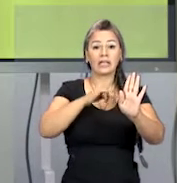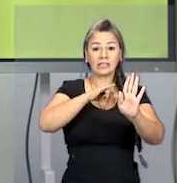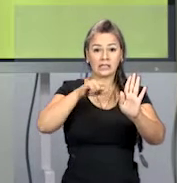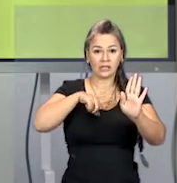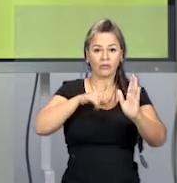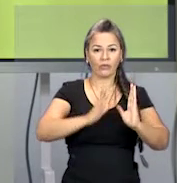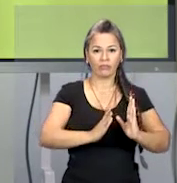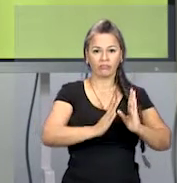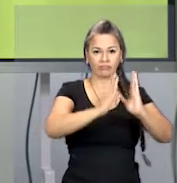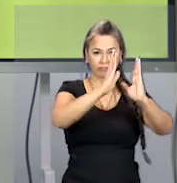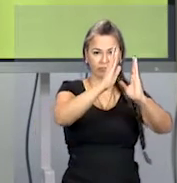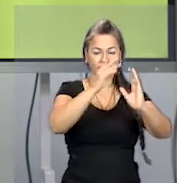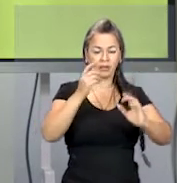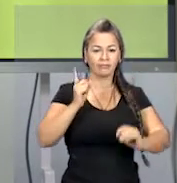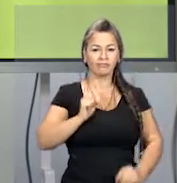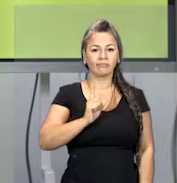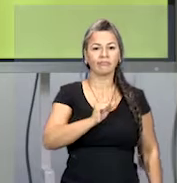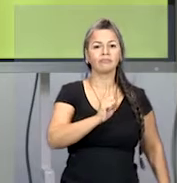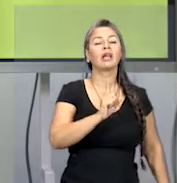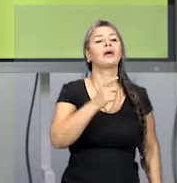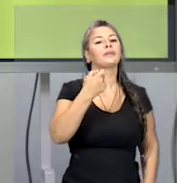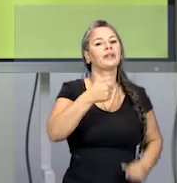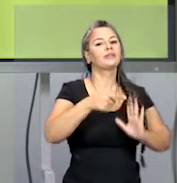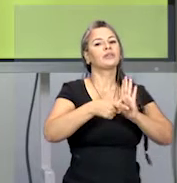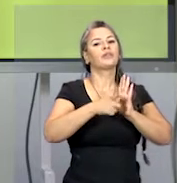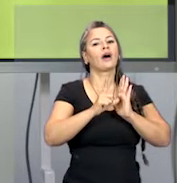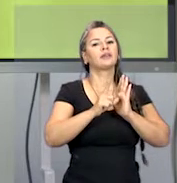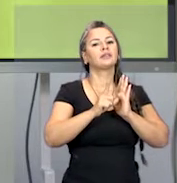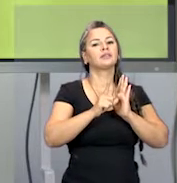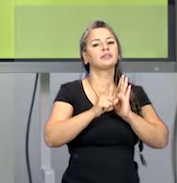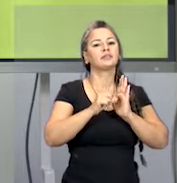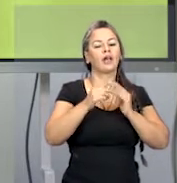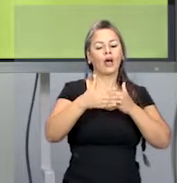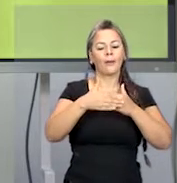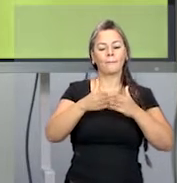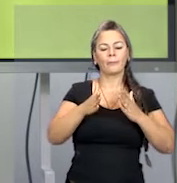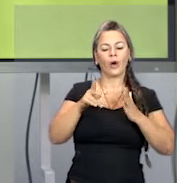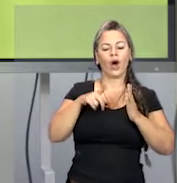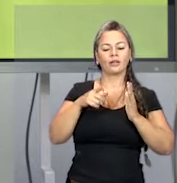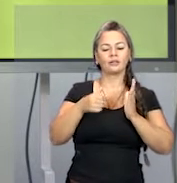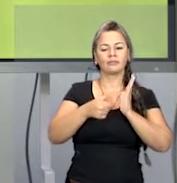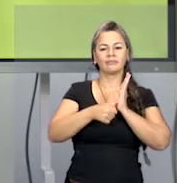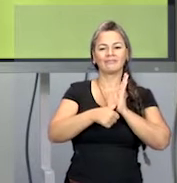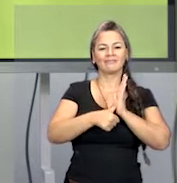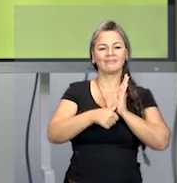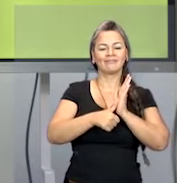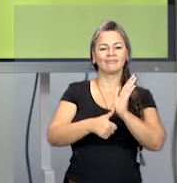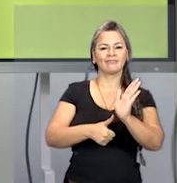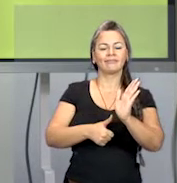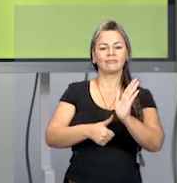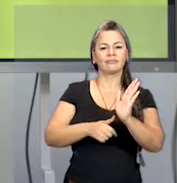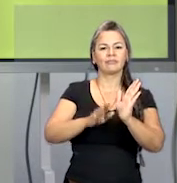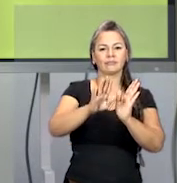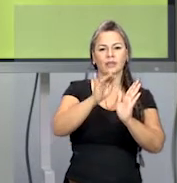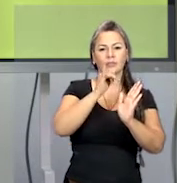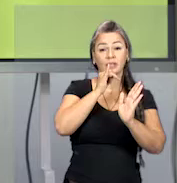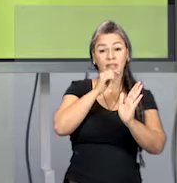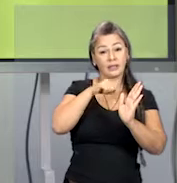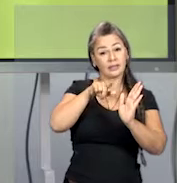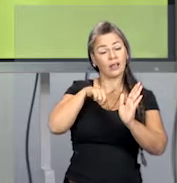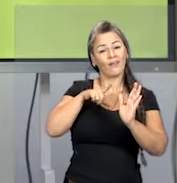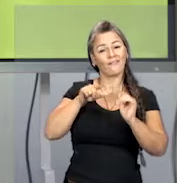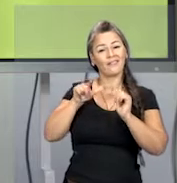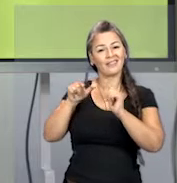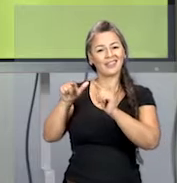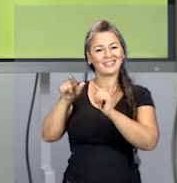quando há uma organização que procura controlar as pessoas que estão ali. Mas se eu for numa cidade pequena, e muitas